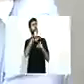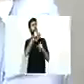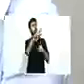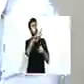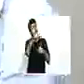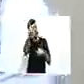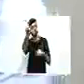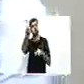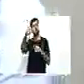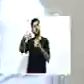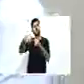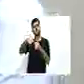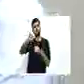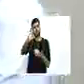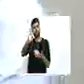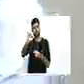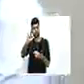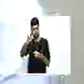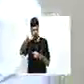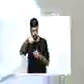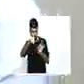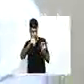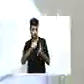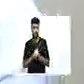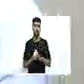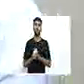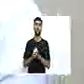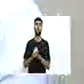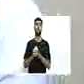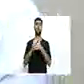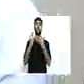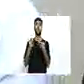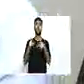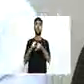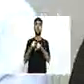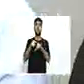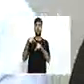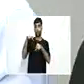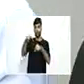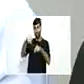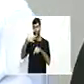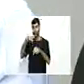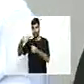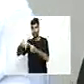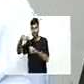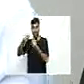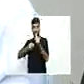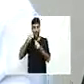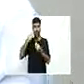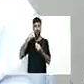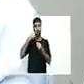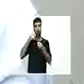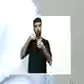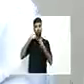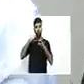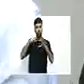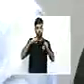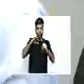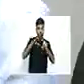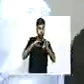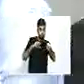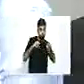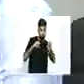para Itaúna Itaúna Itaúna o como funciona a coleta seletiva lá em